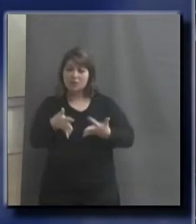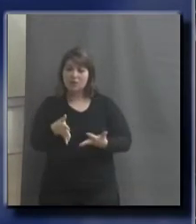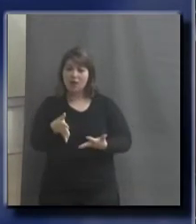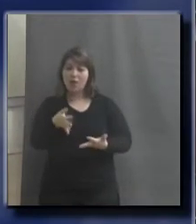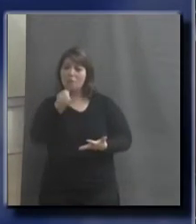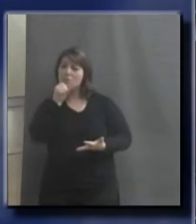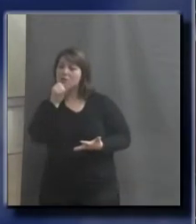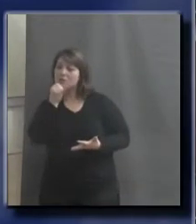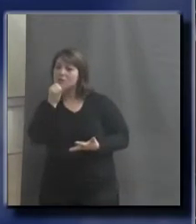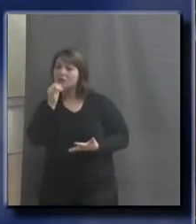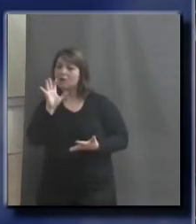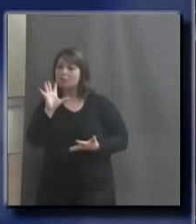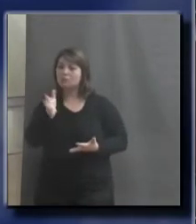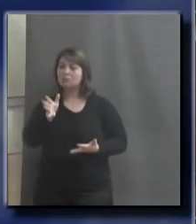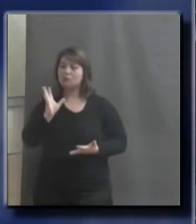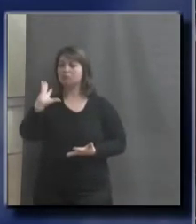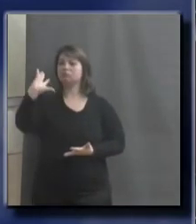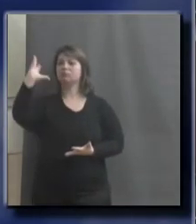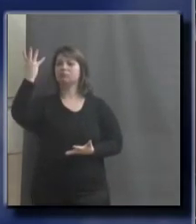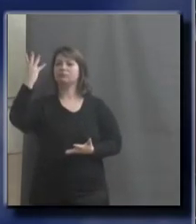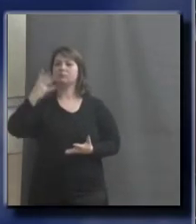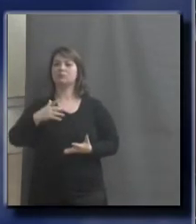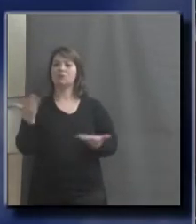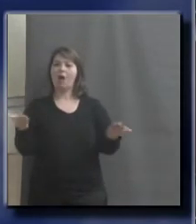uma encalacrada que a gente está vivendo agora,